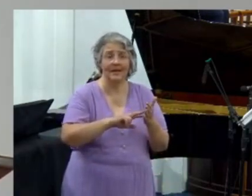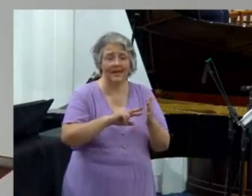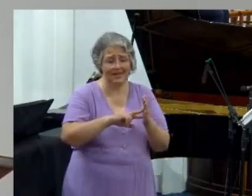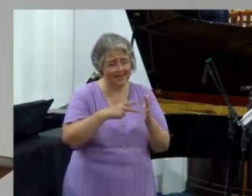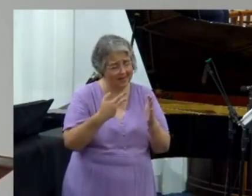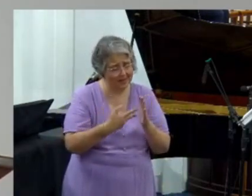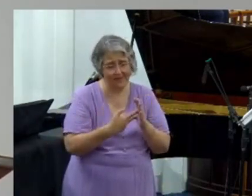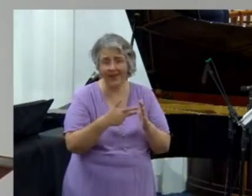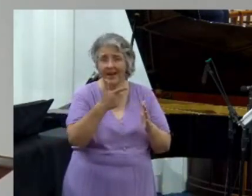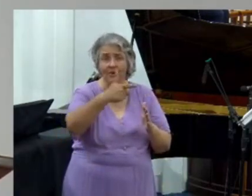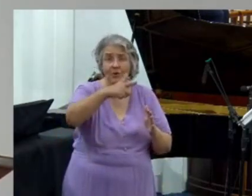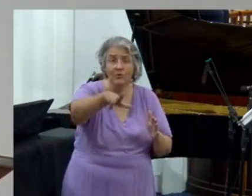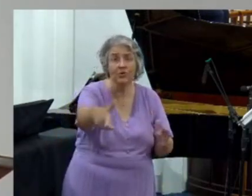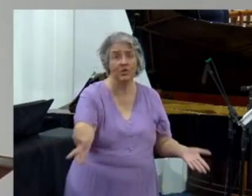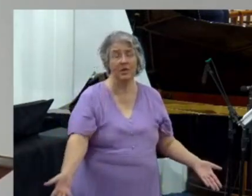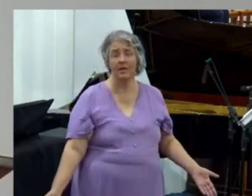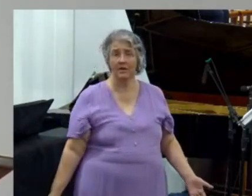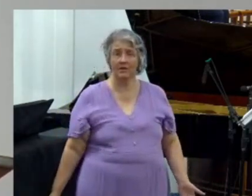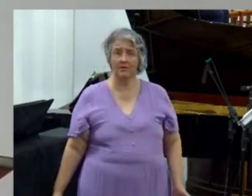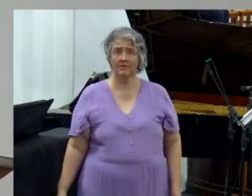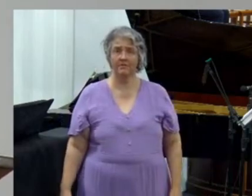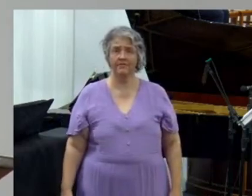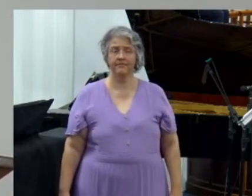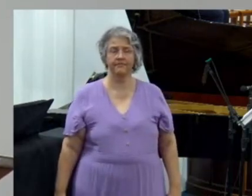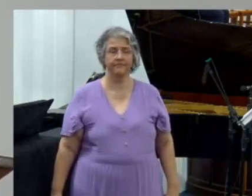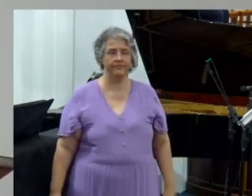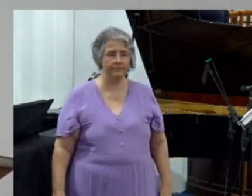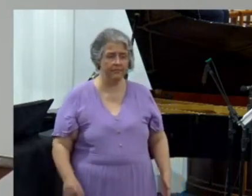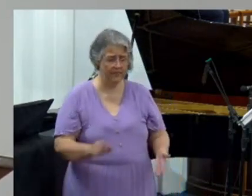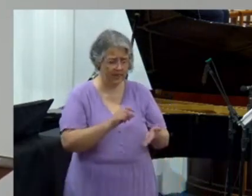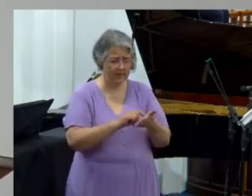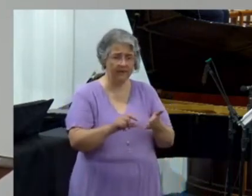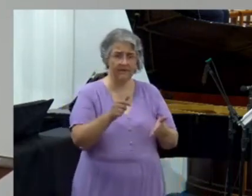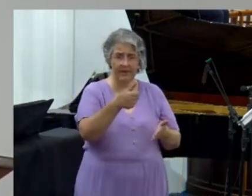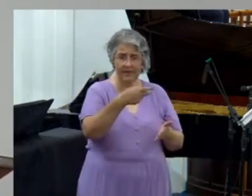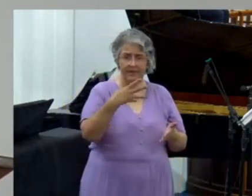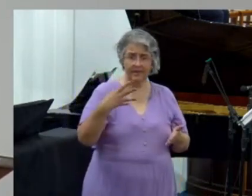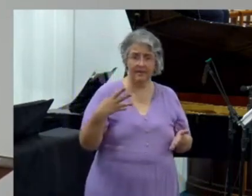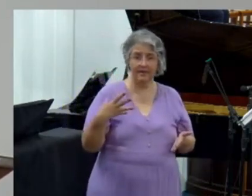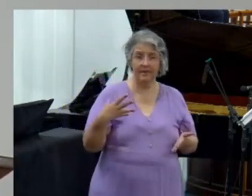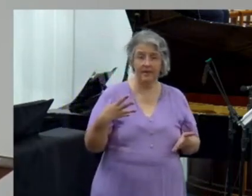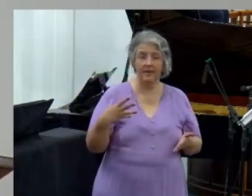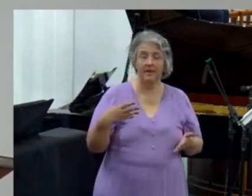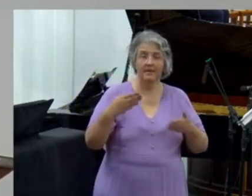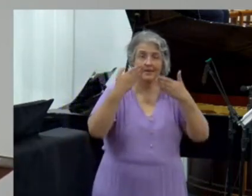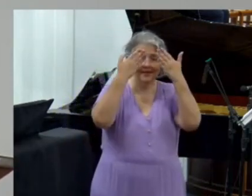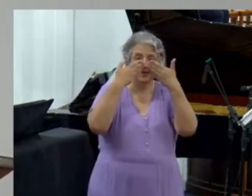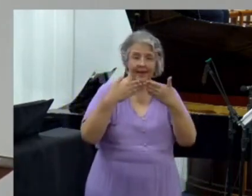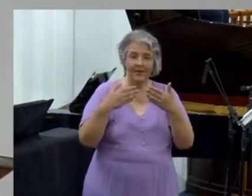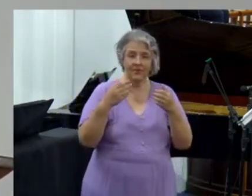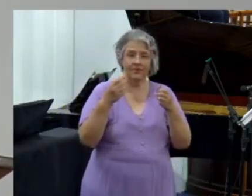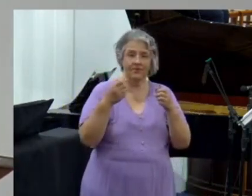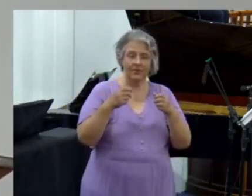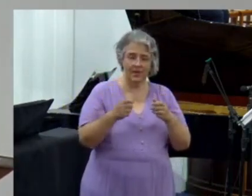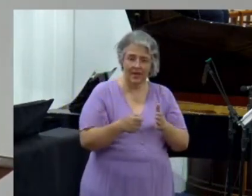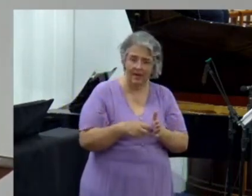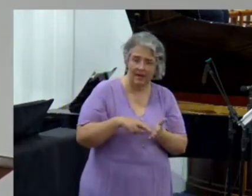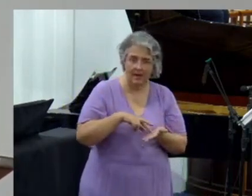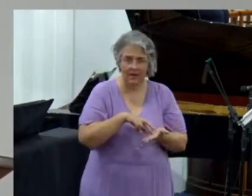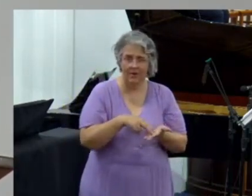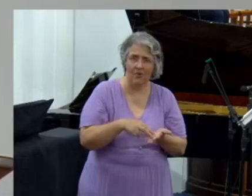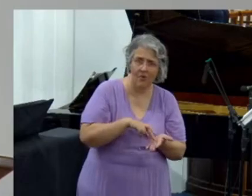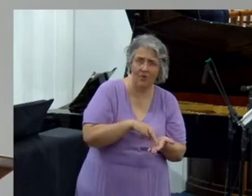se achegando ao templo. Veja o versículo 14. Cegos e coxos se aproximaram de Jesus